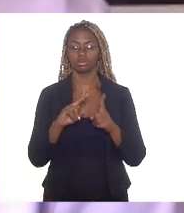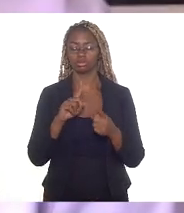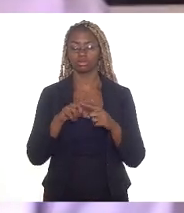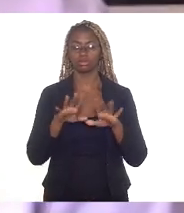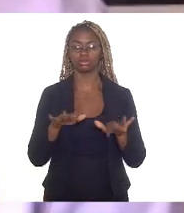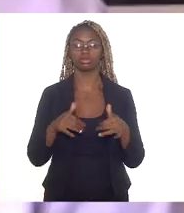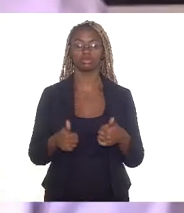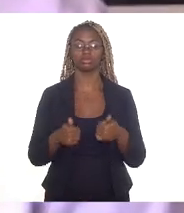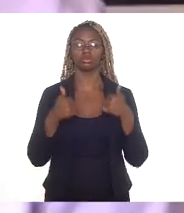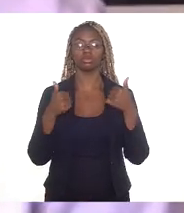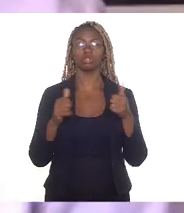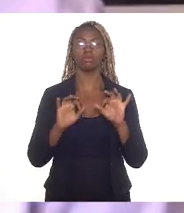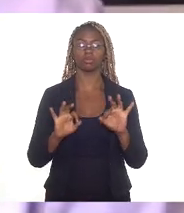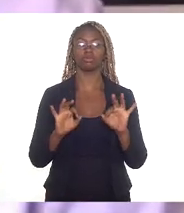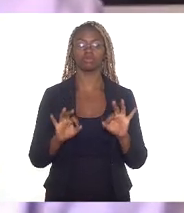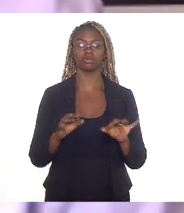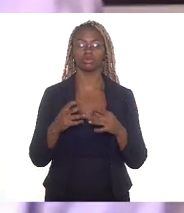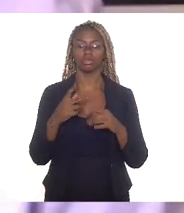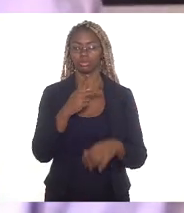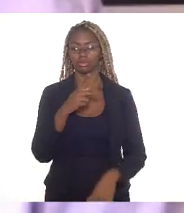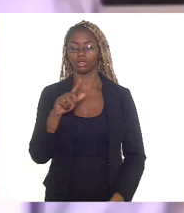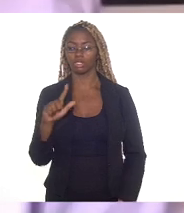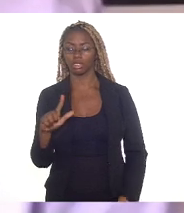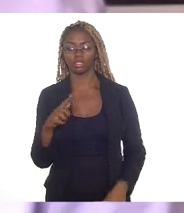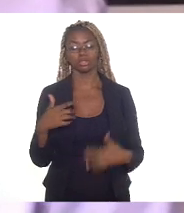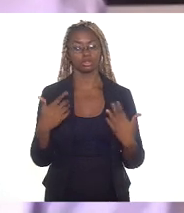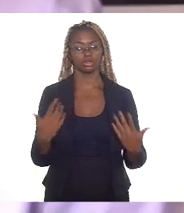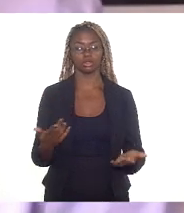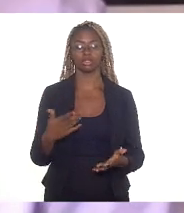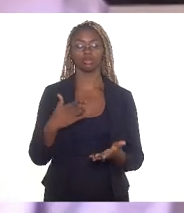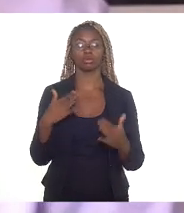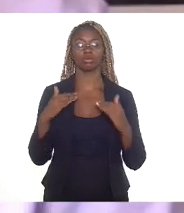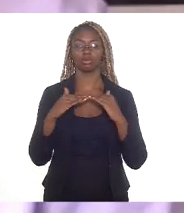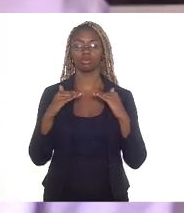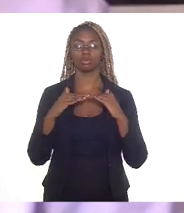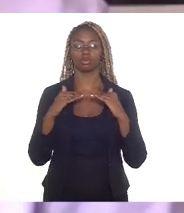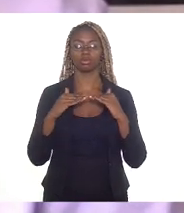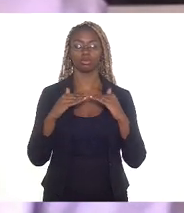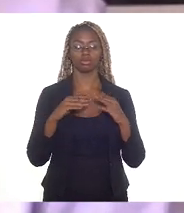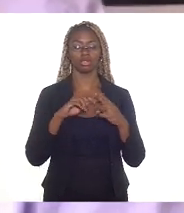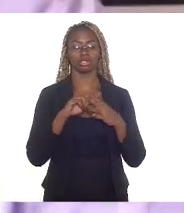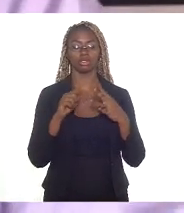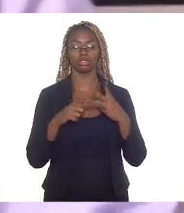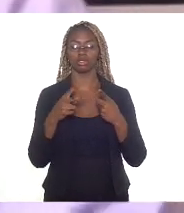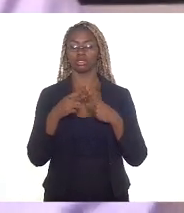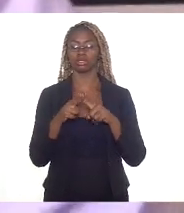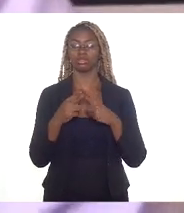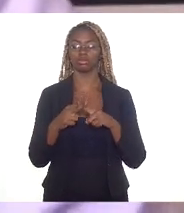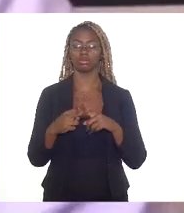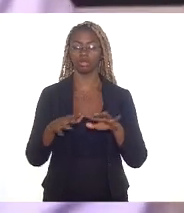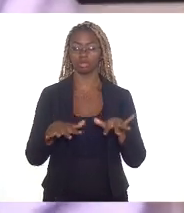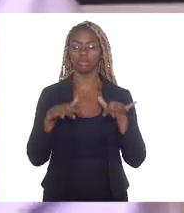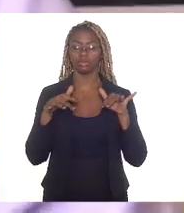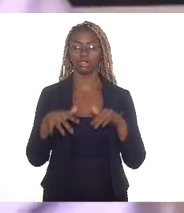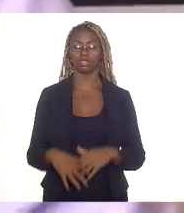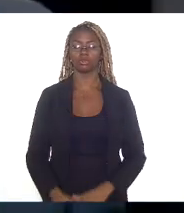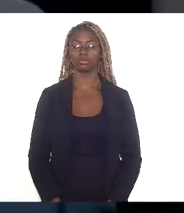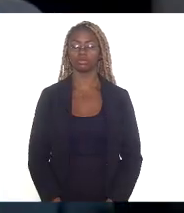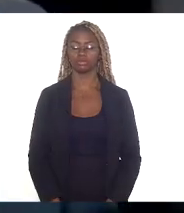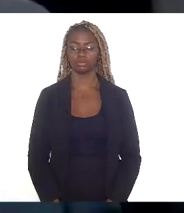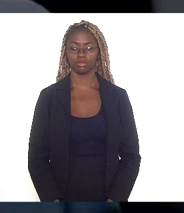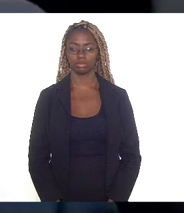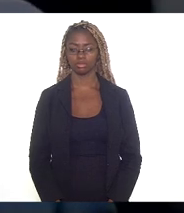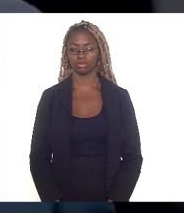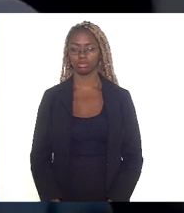o projeto. Então, nesse sentido, o parecer é favorável às três emendas de plenário. Pela Comissão